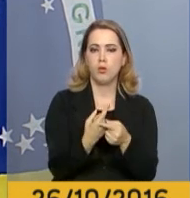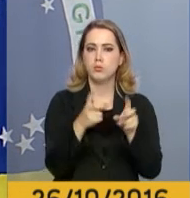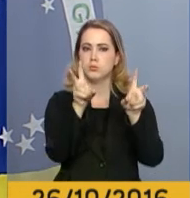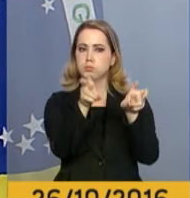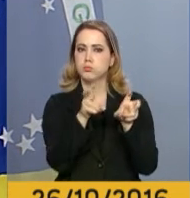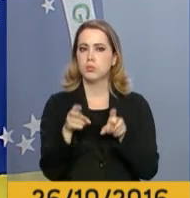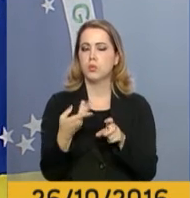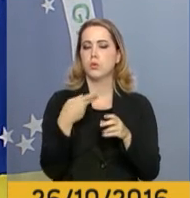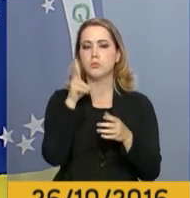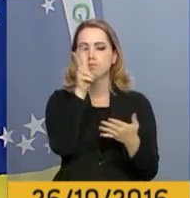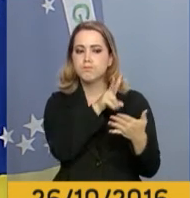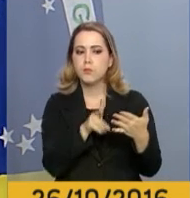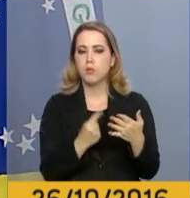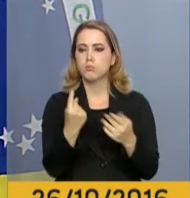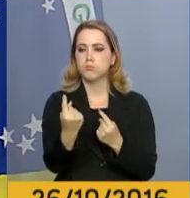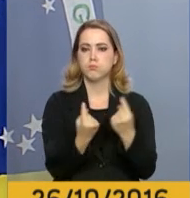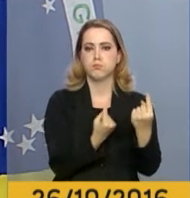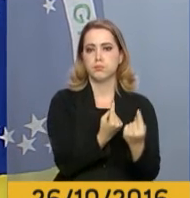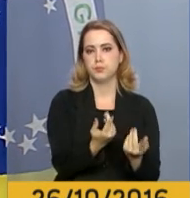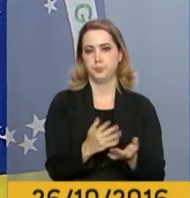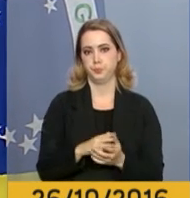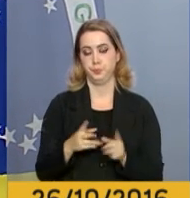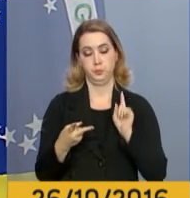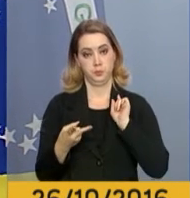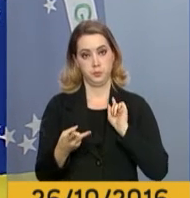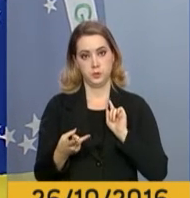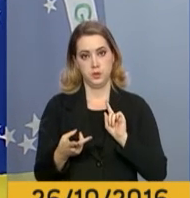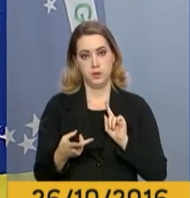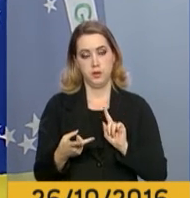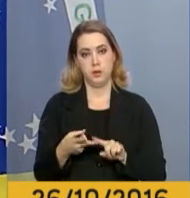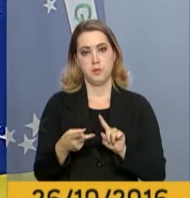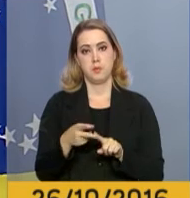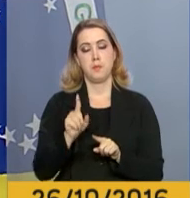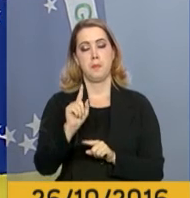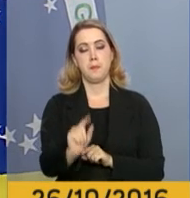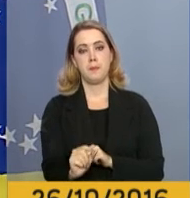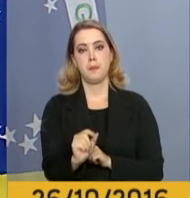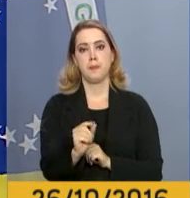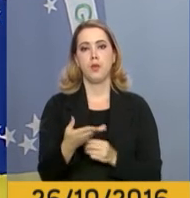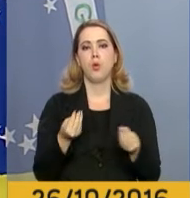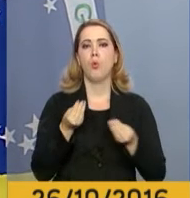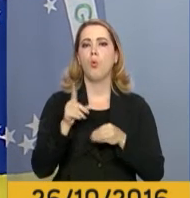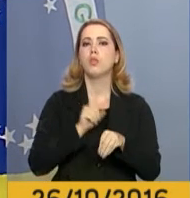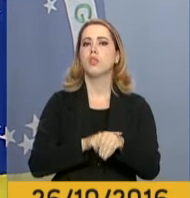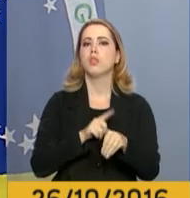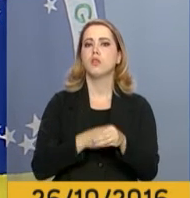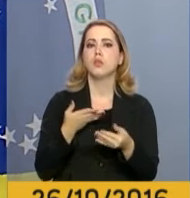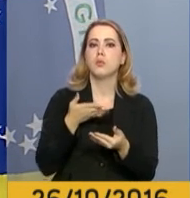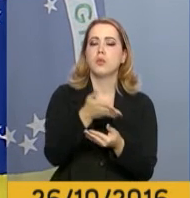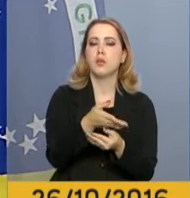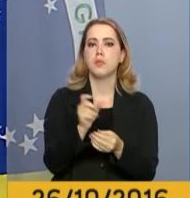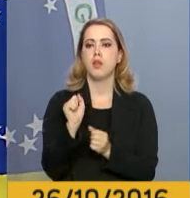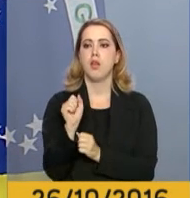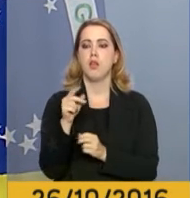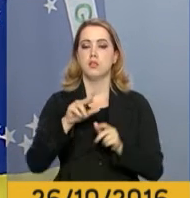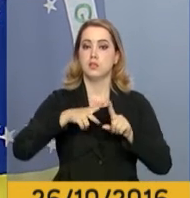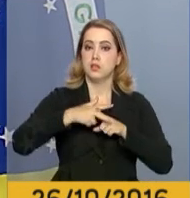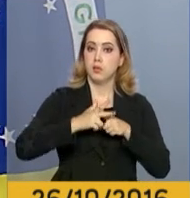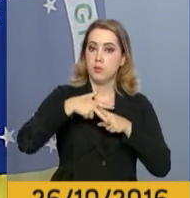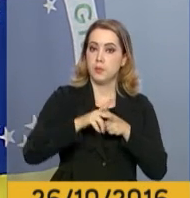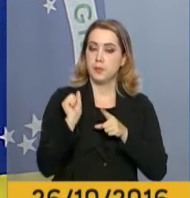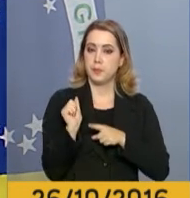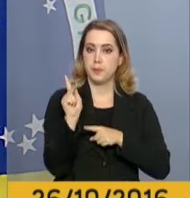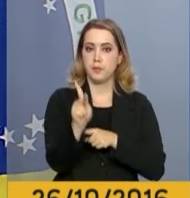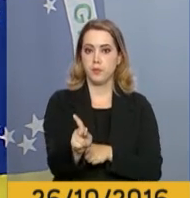chegarem ao governo. Em seguida, a questão é sobre quando será encaminhada ao Congresso a reforma da Previdência. O presidente